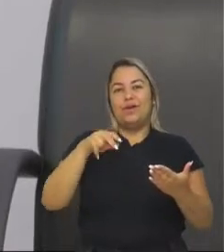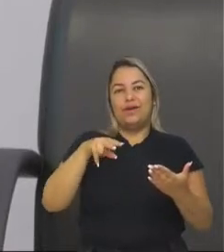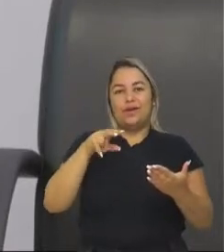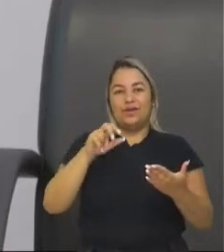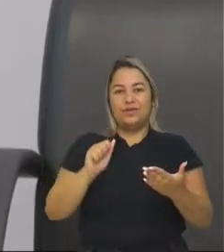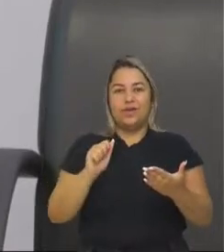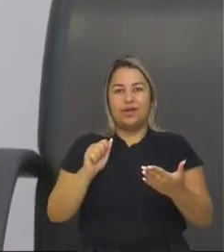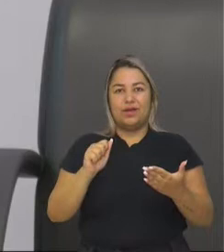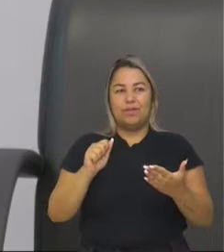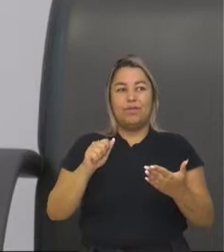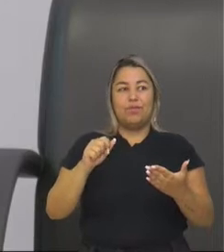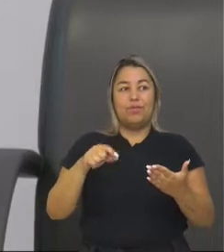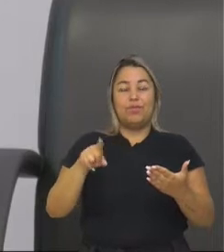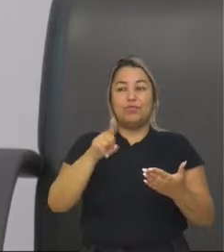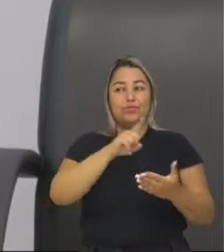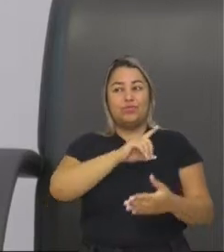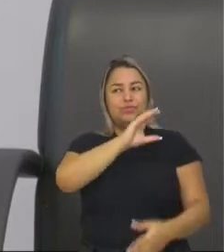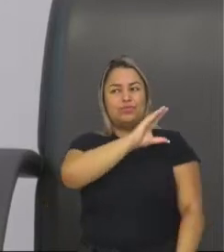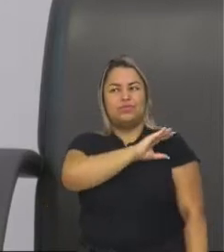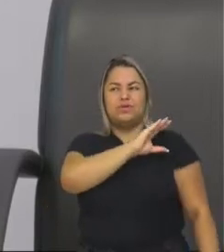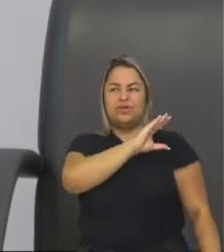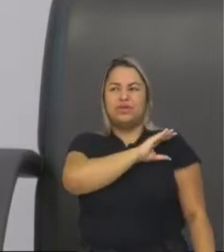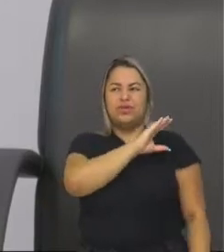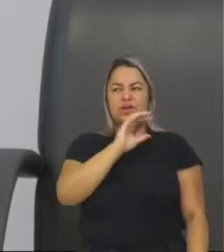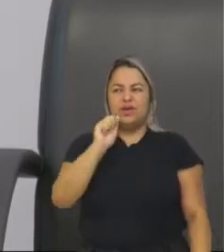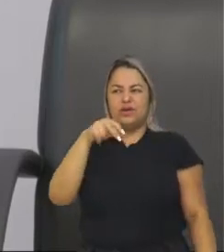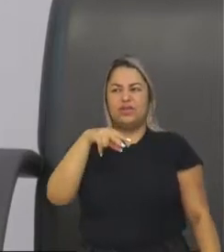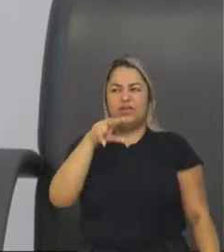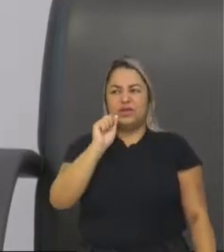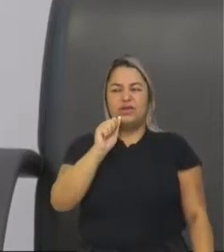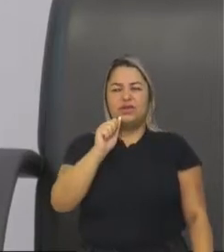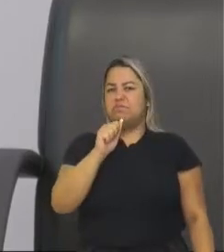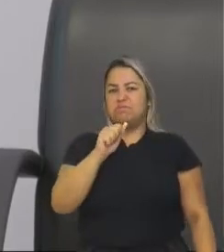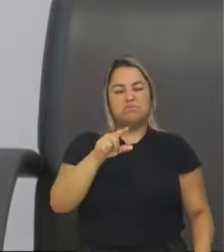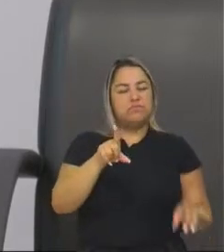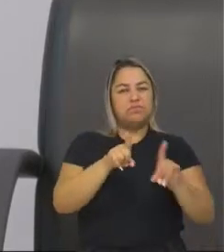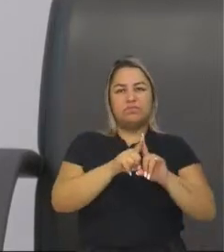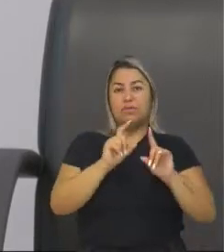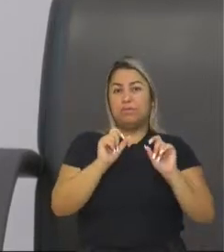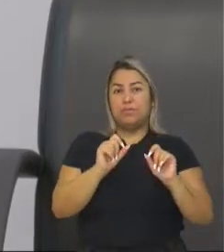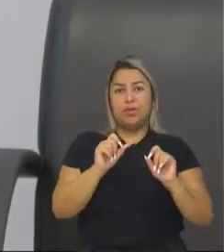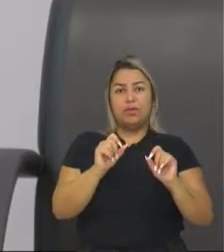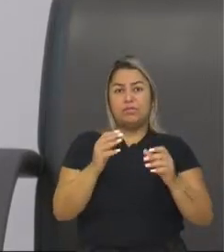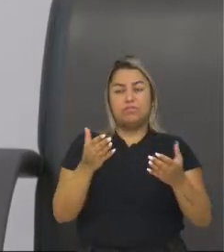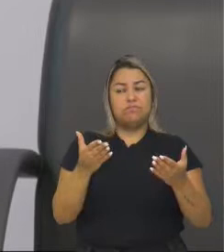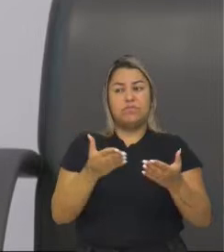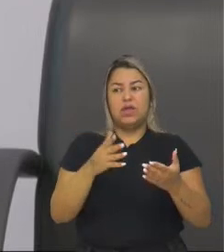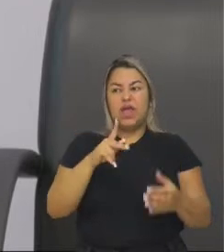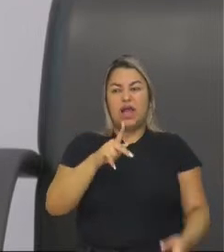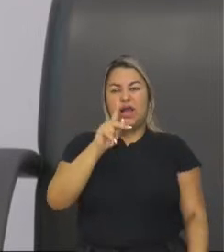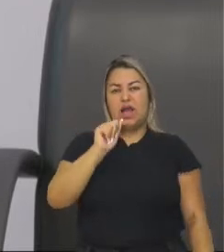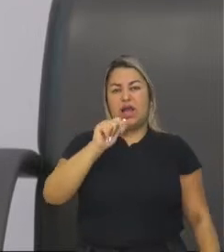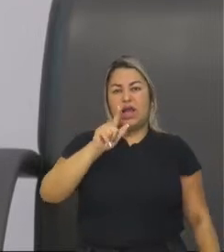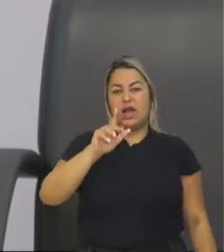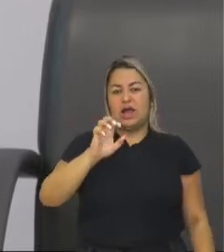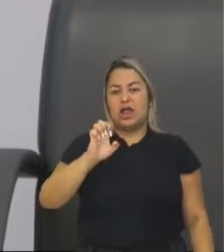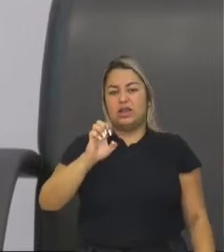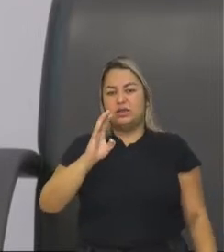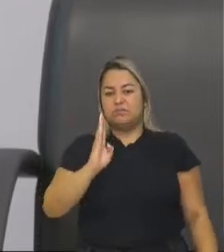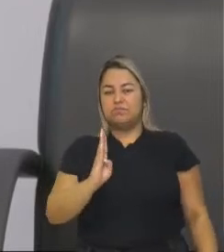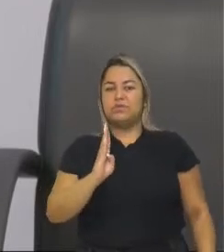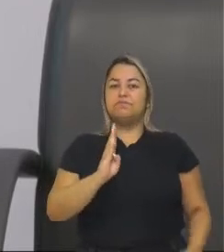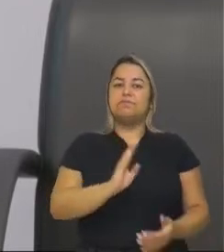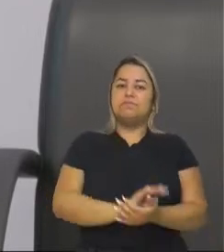nosso coordenador do IBRAT, mas não foi possível. Então, eu vim, meu nome é Caleb Júlia Ribeiro